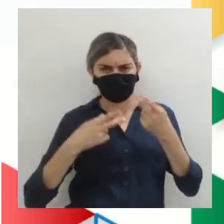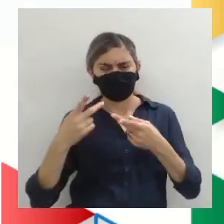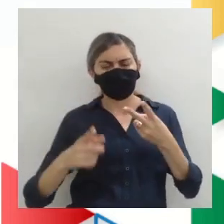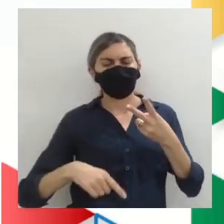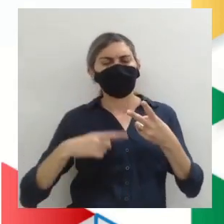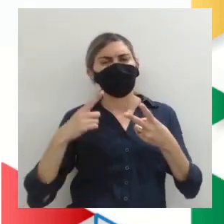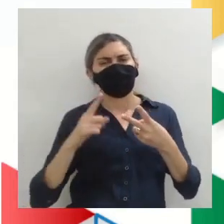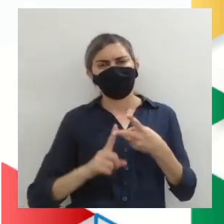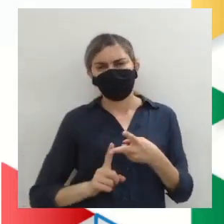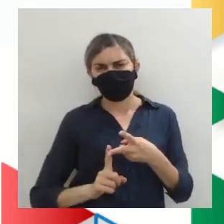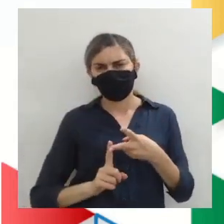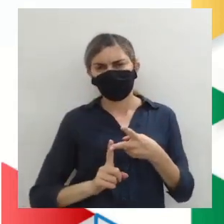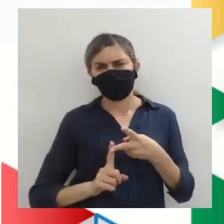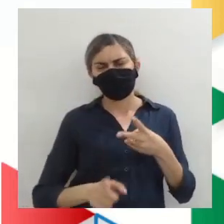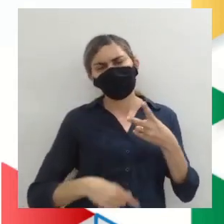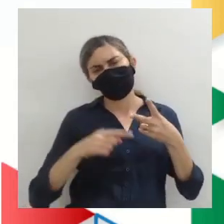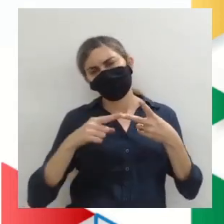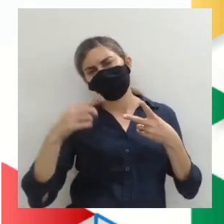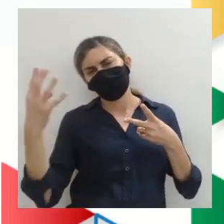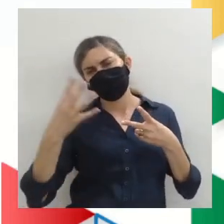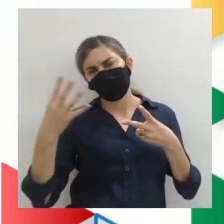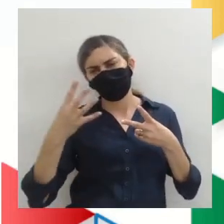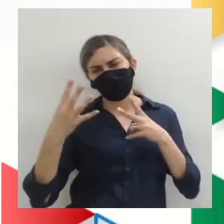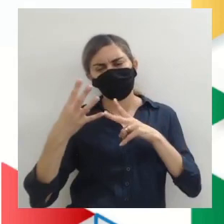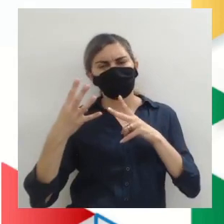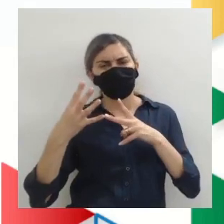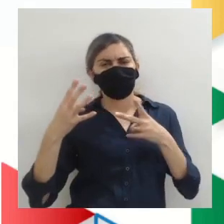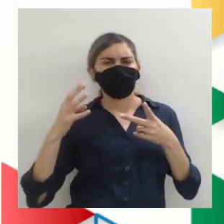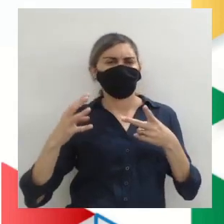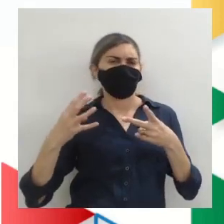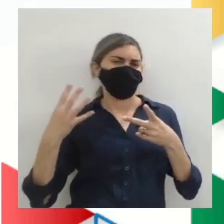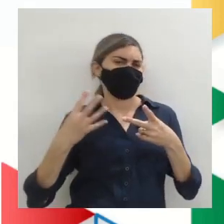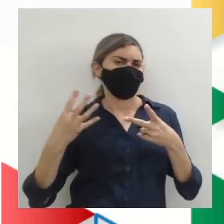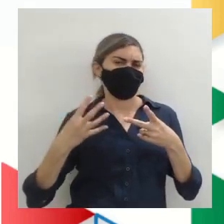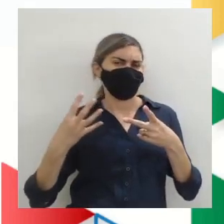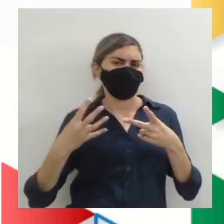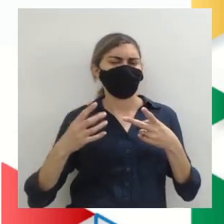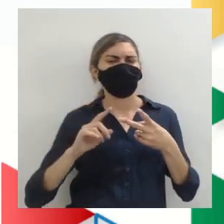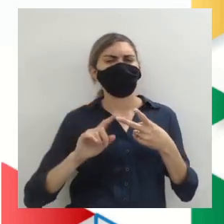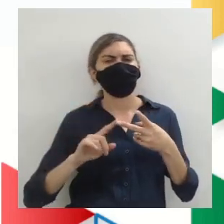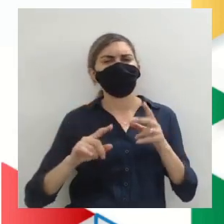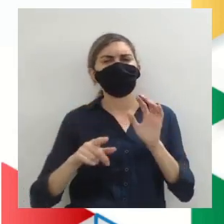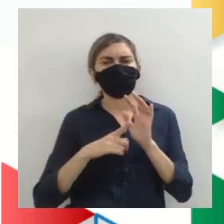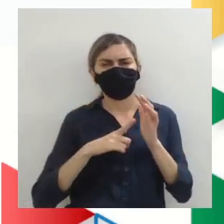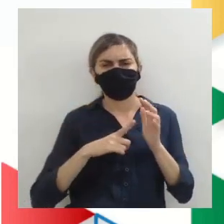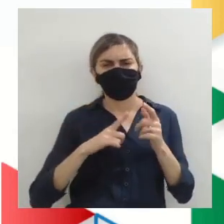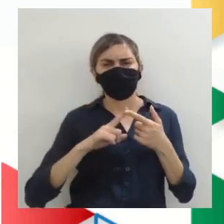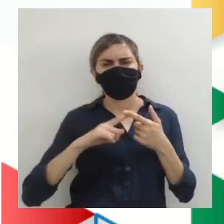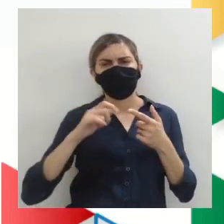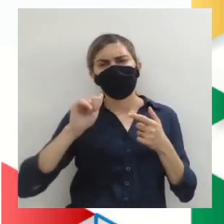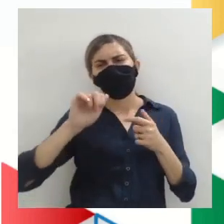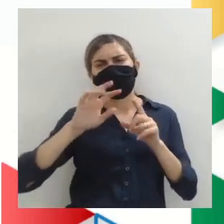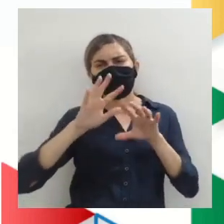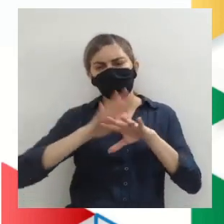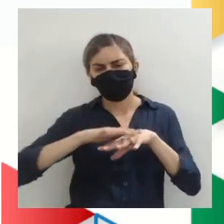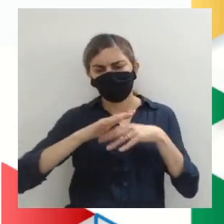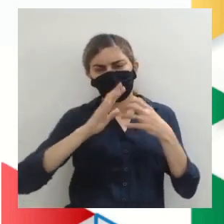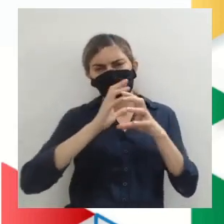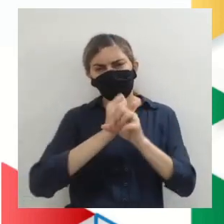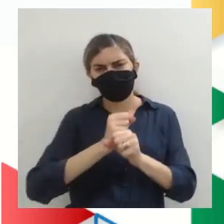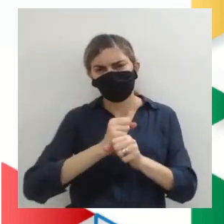nós temos a segunda, que é o quê? O quadrivium, que nós temos a aritmética,